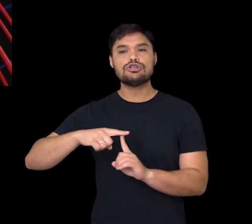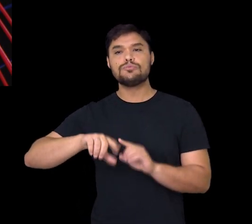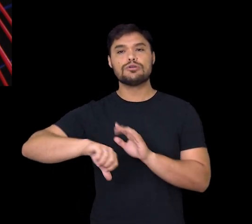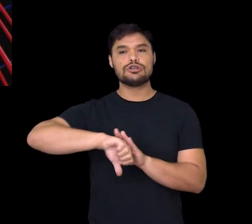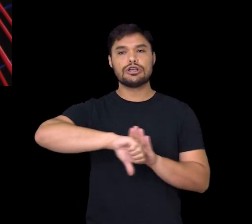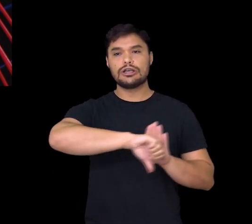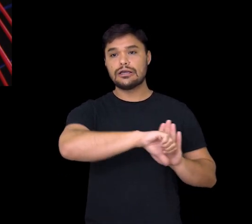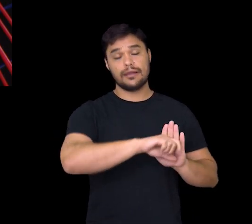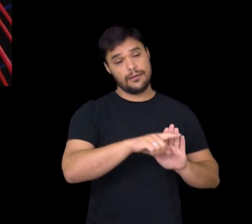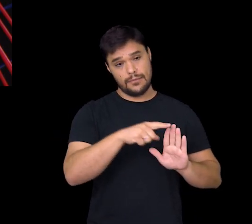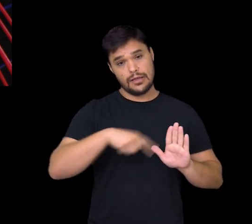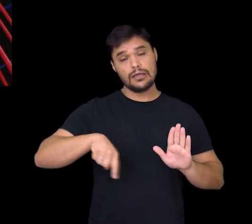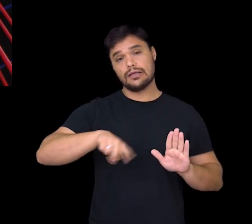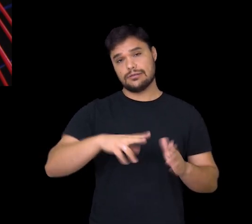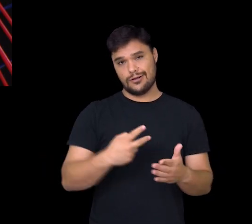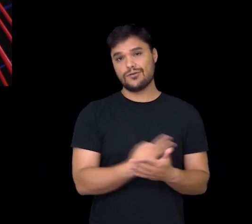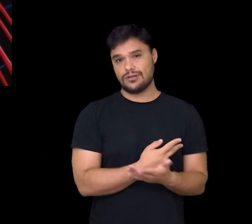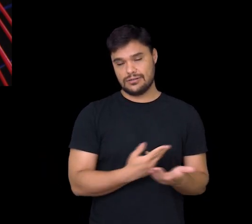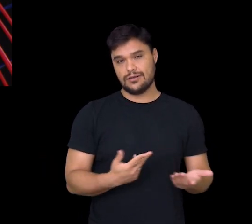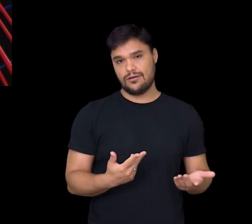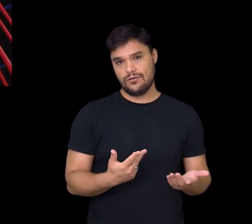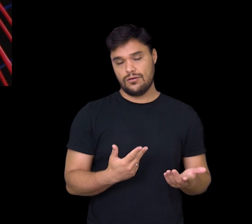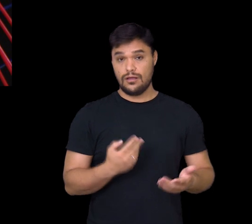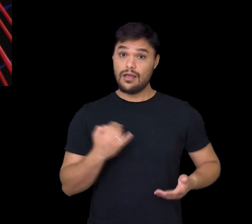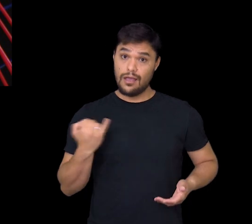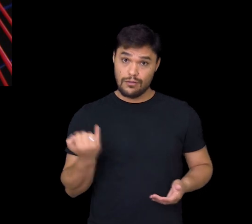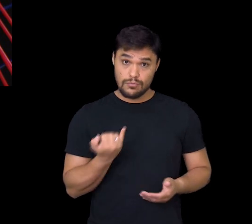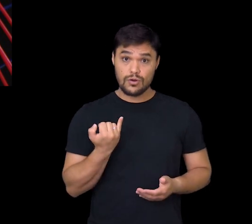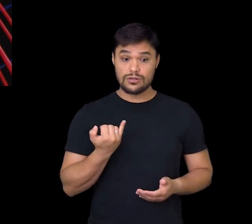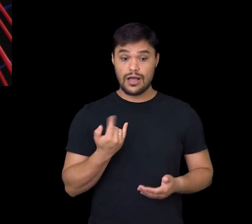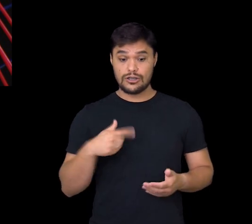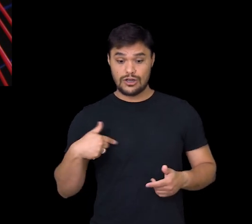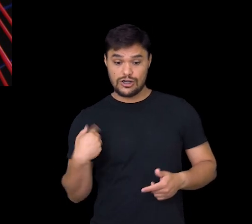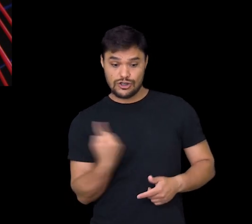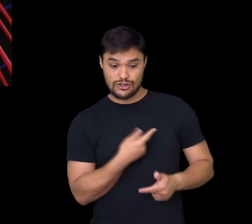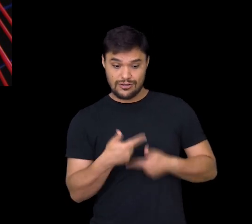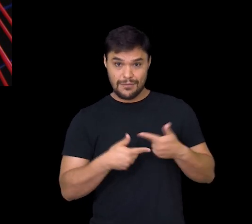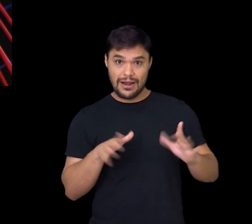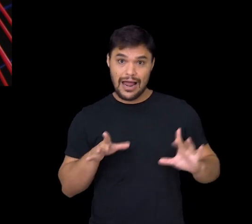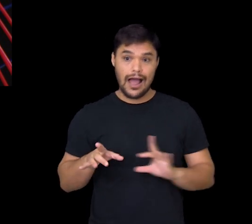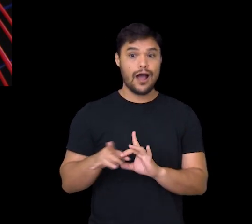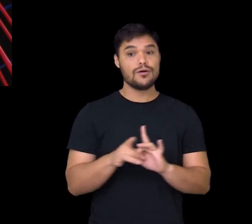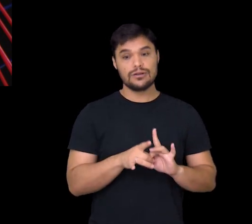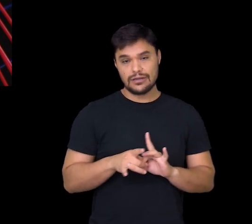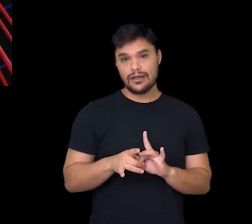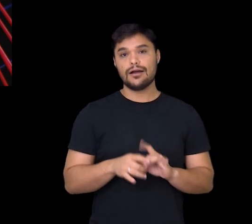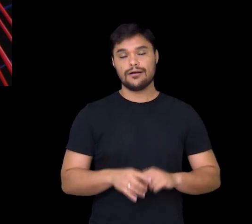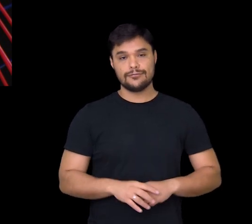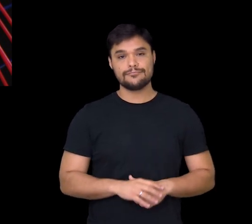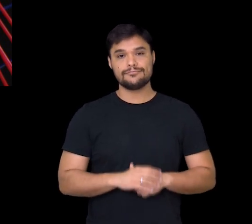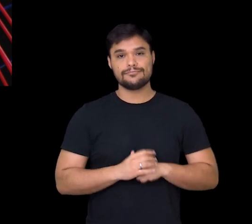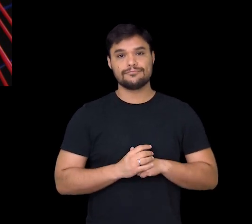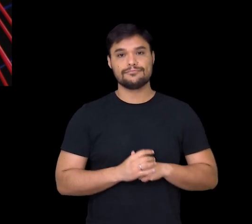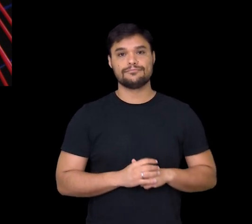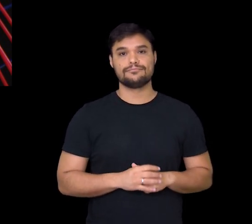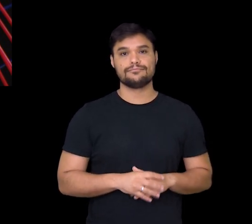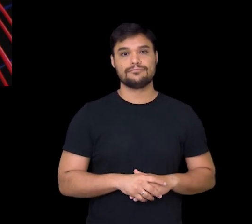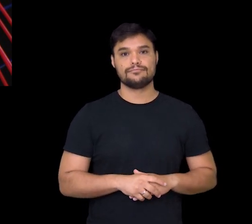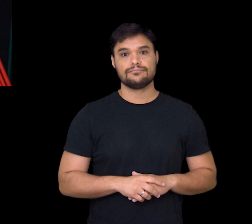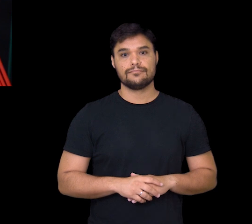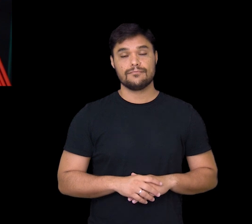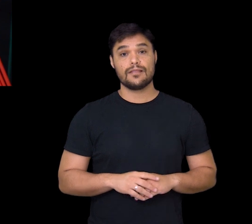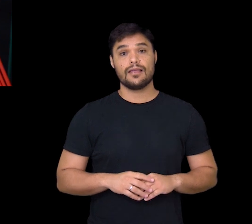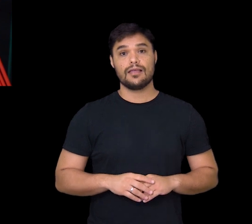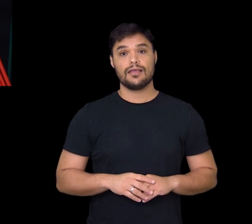de crime que ele está acontecendo. Então, é importante trabalhar em rede. Por quê? Porque essa informação dentro do